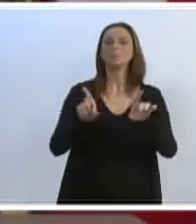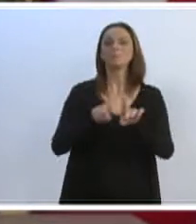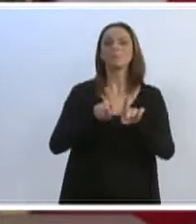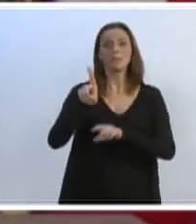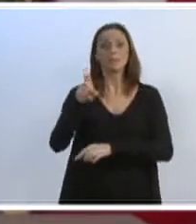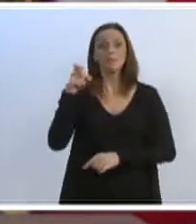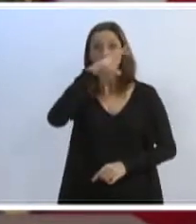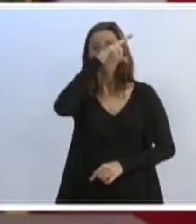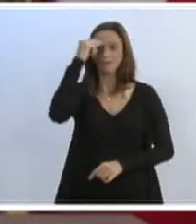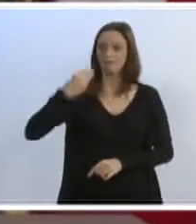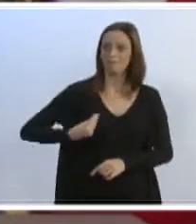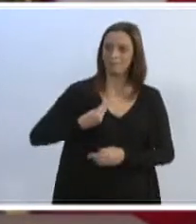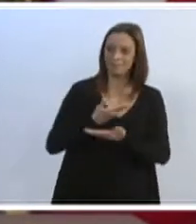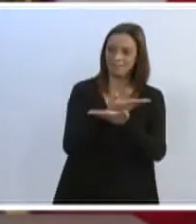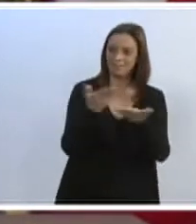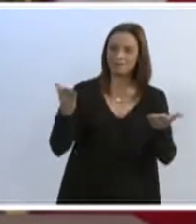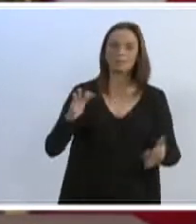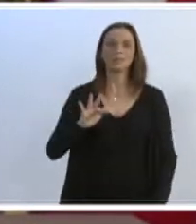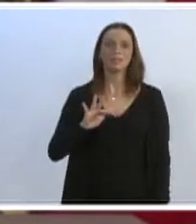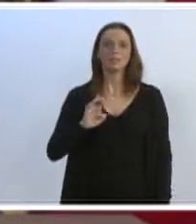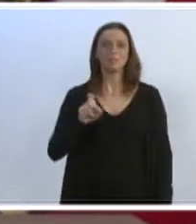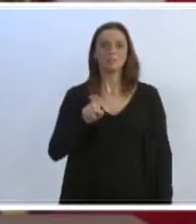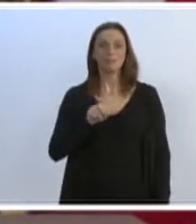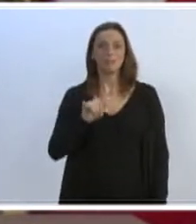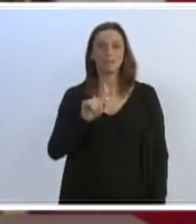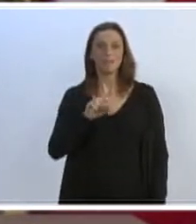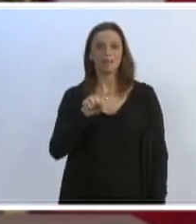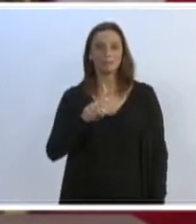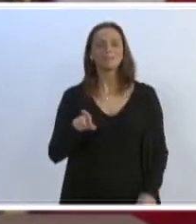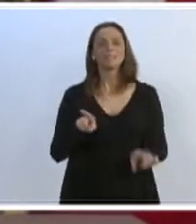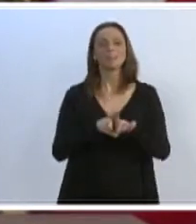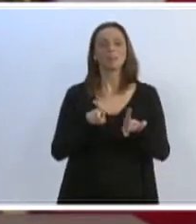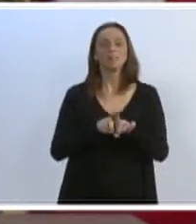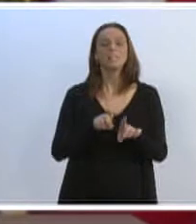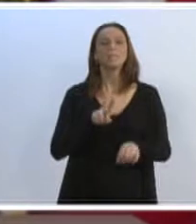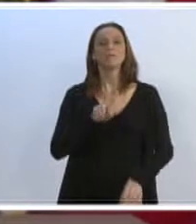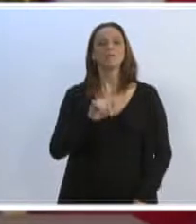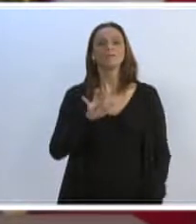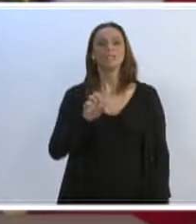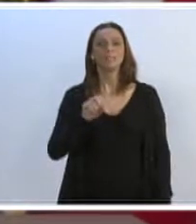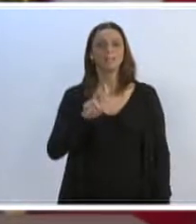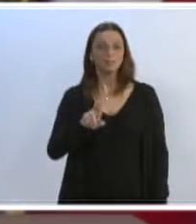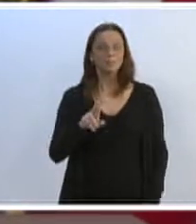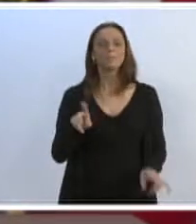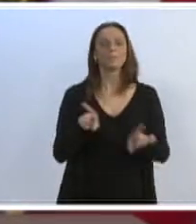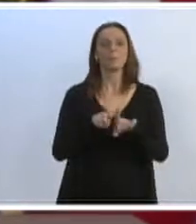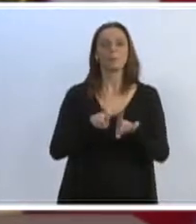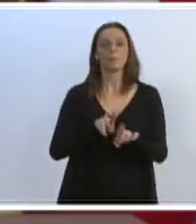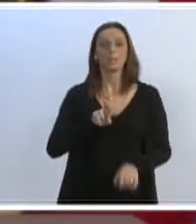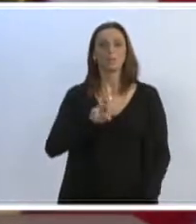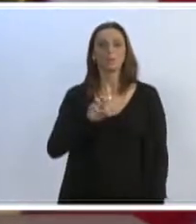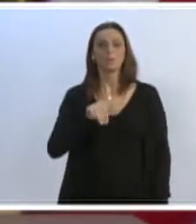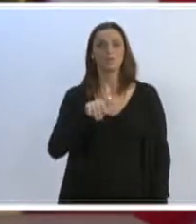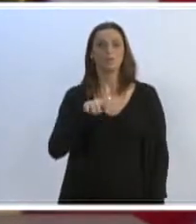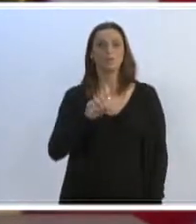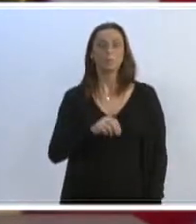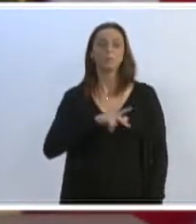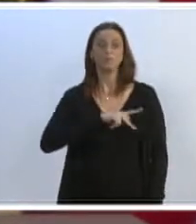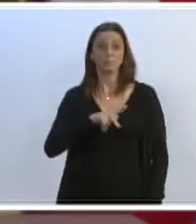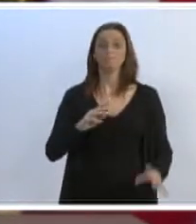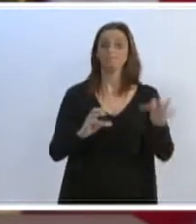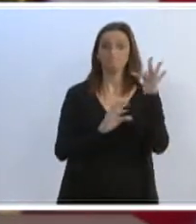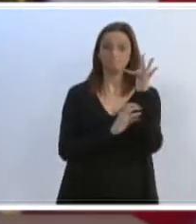30 anos de dedicação e contribuição com a Blumenau em Cadernos. Então, professora, nosso carinho, nosso agradecimento. E, para fazer a entrega